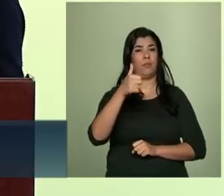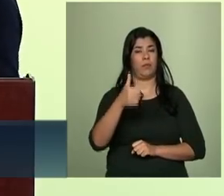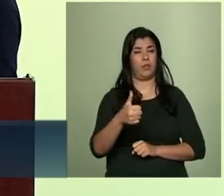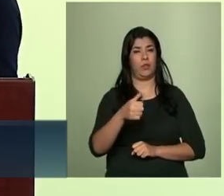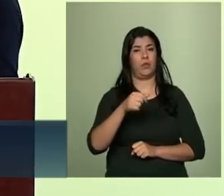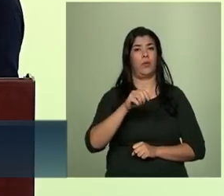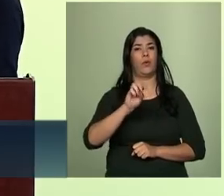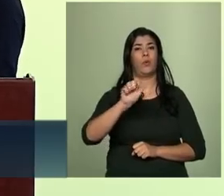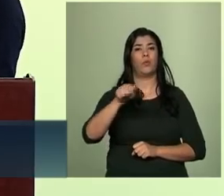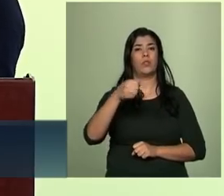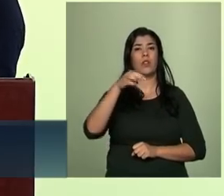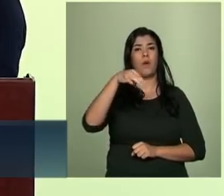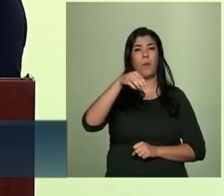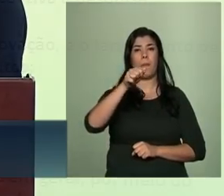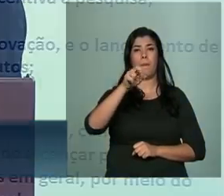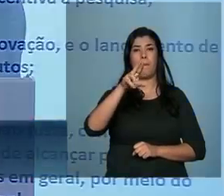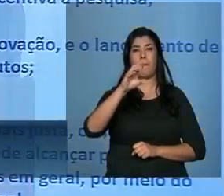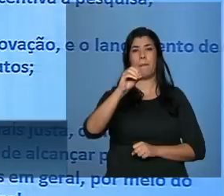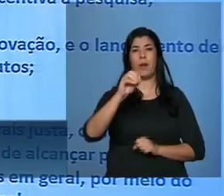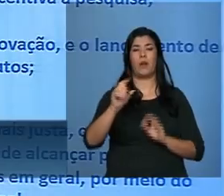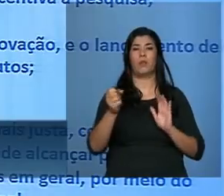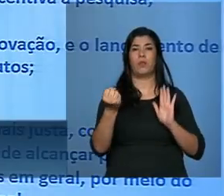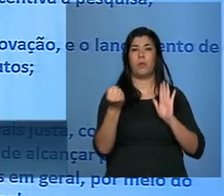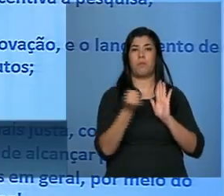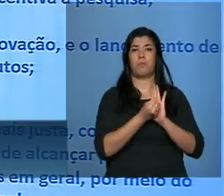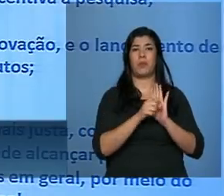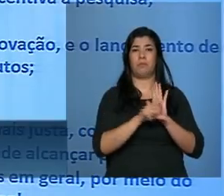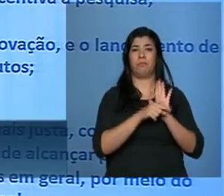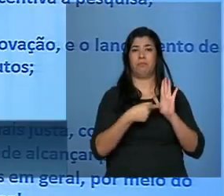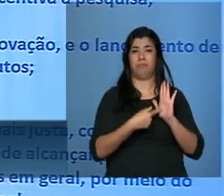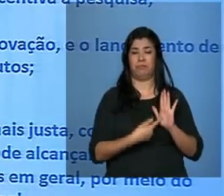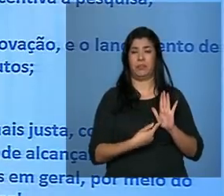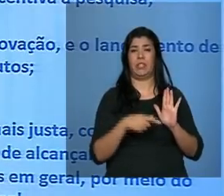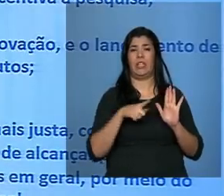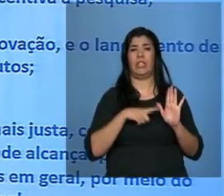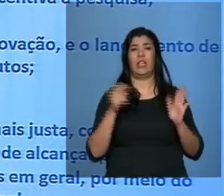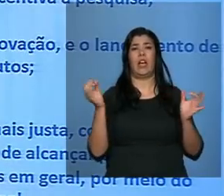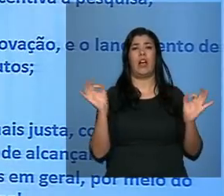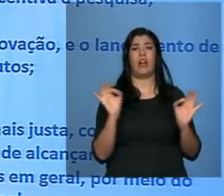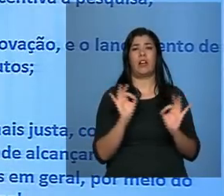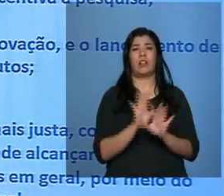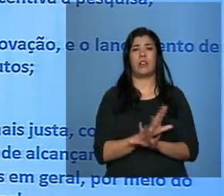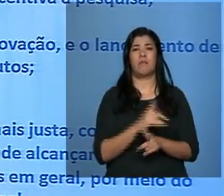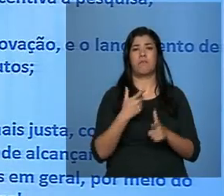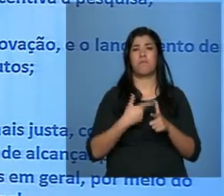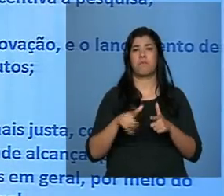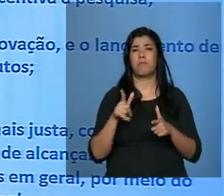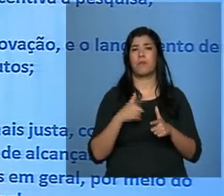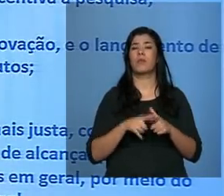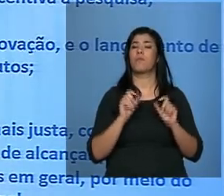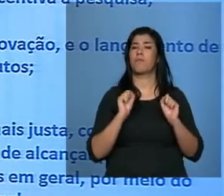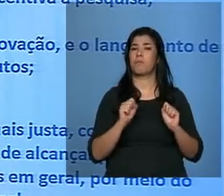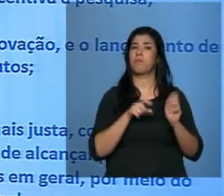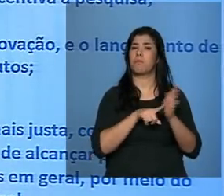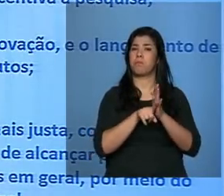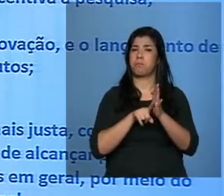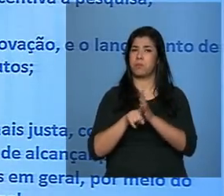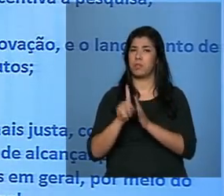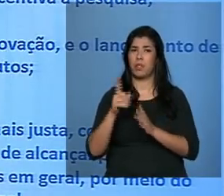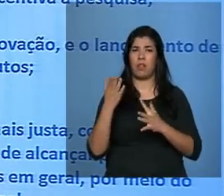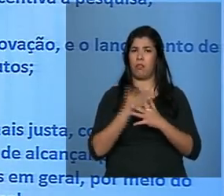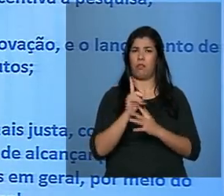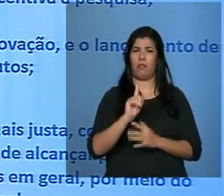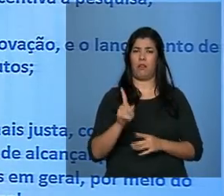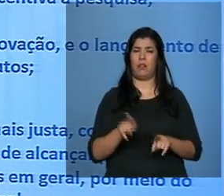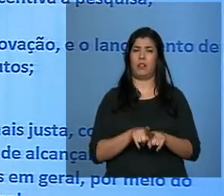sem nenhum sentido. Passamos para as regras claras, acabamos com a criminalização da pesquisa, estimula a inovação e o